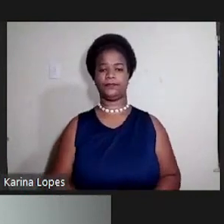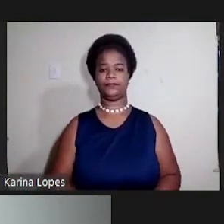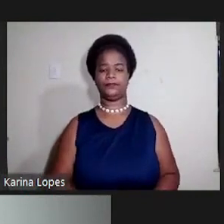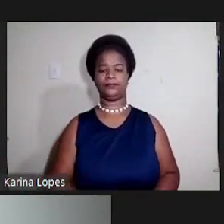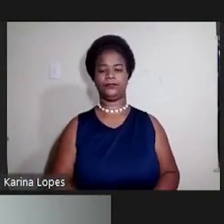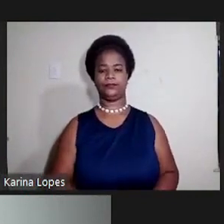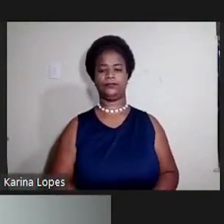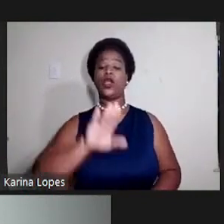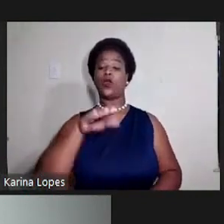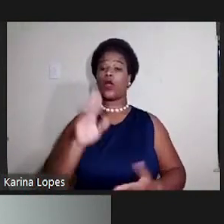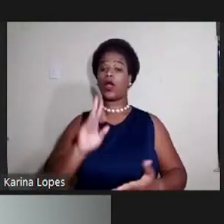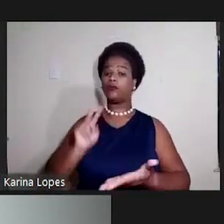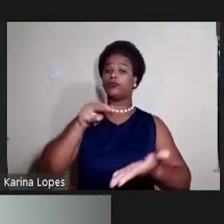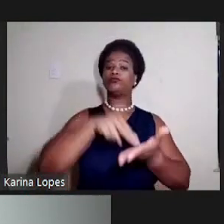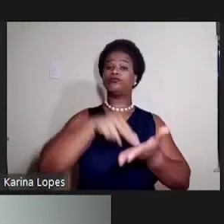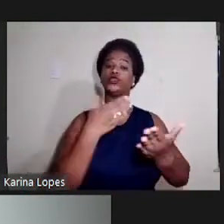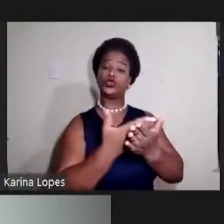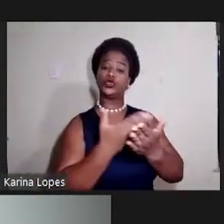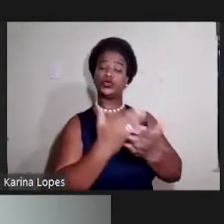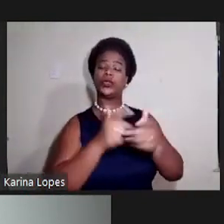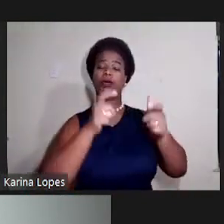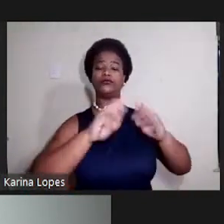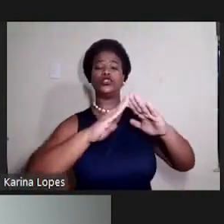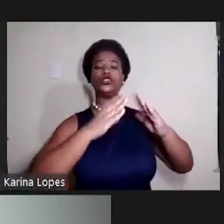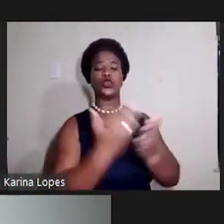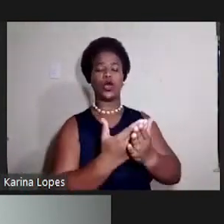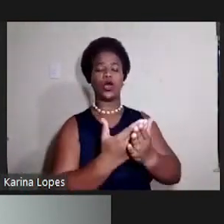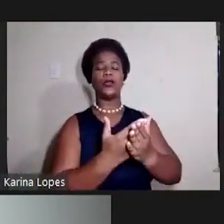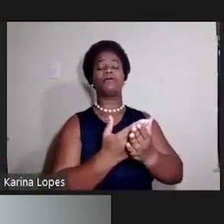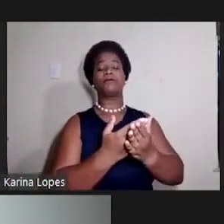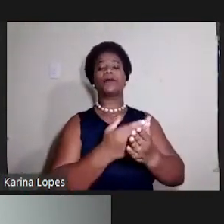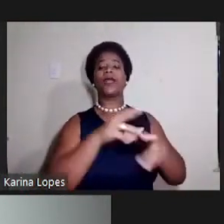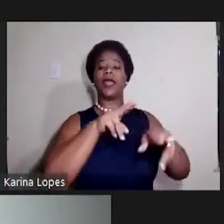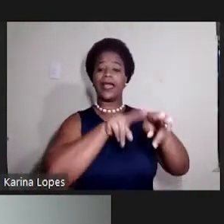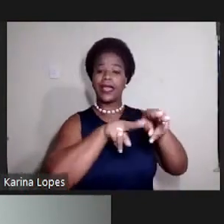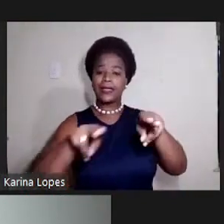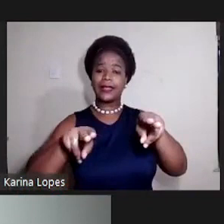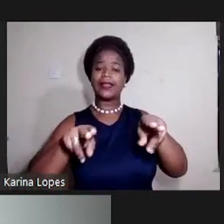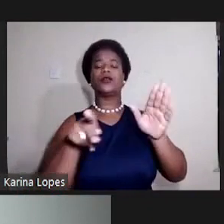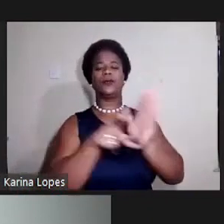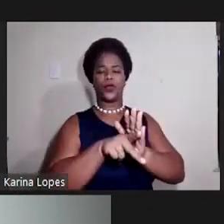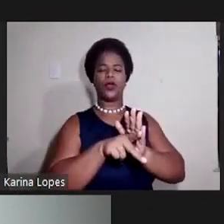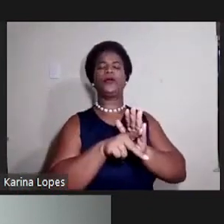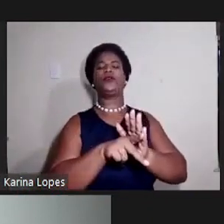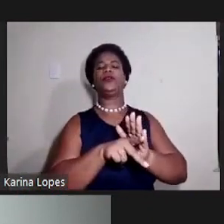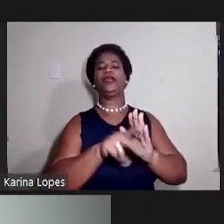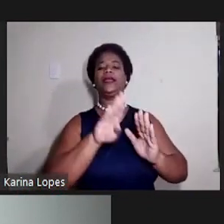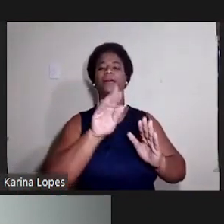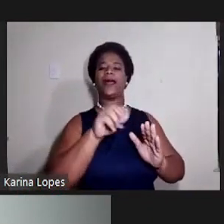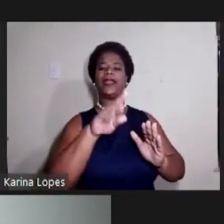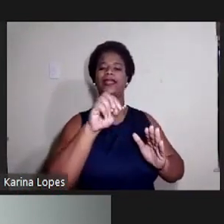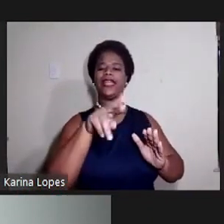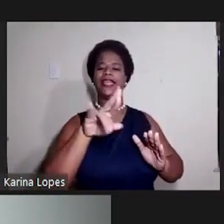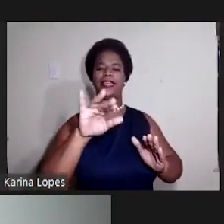estudar no internato da Escola Agrotécnica Vidal de Negreiros, em Bananeiras.